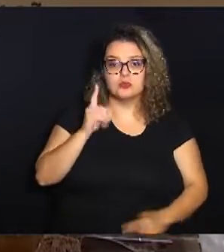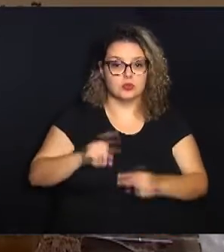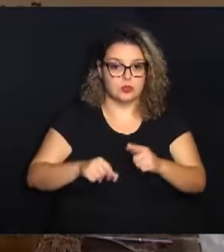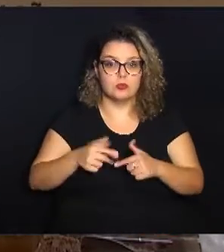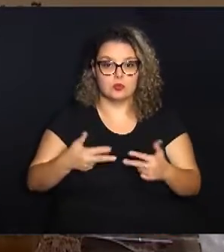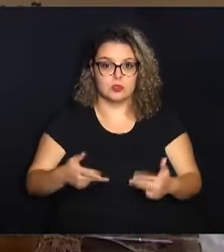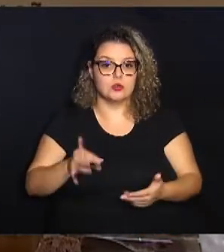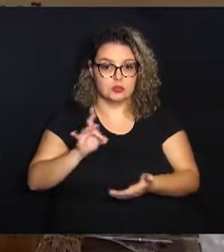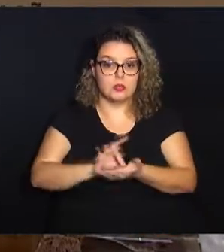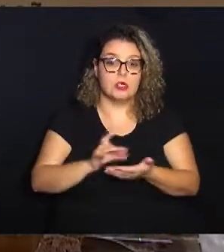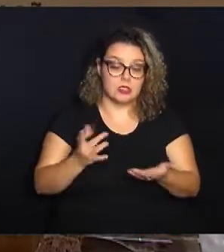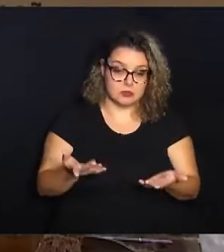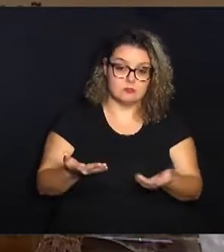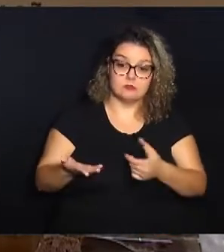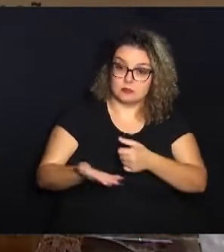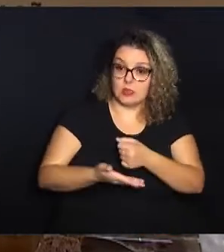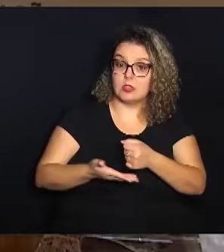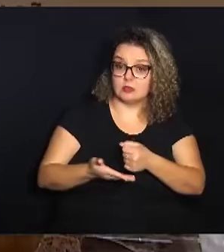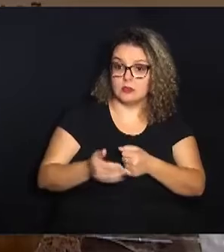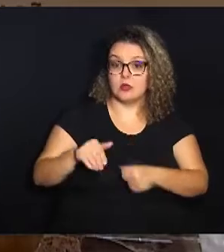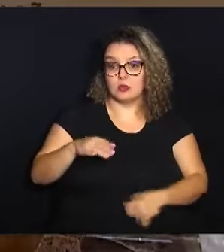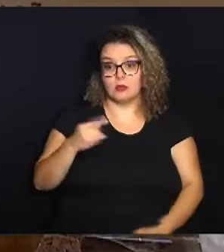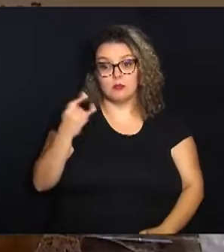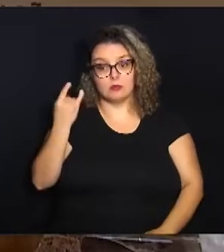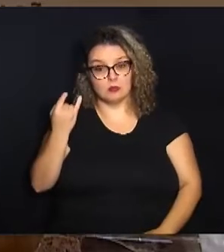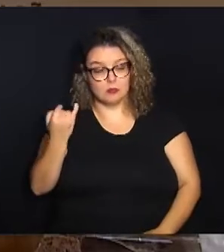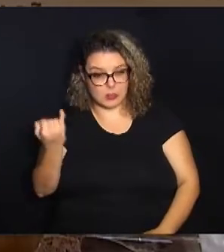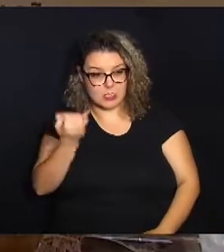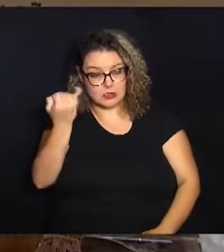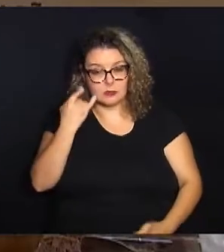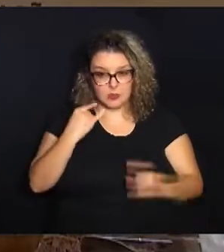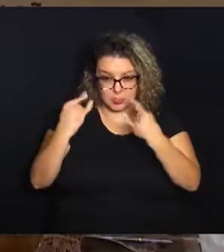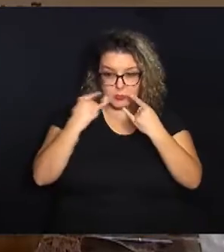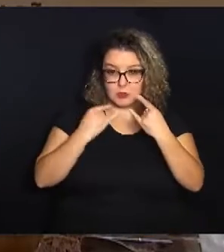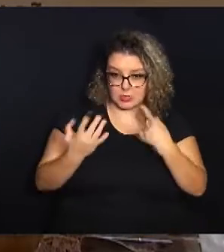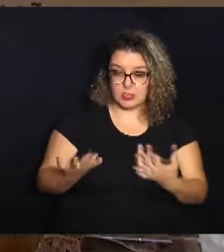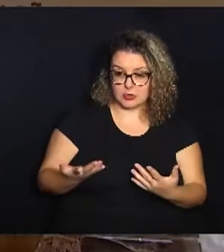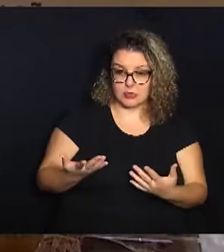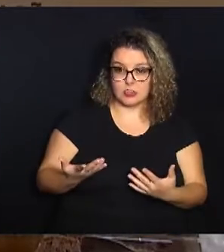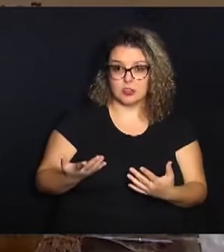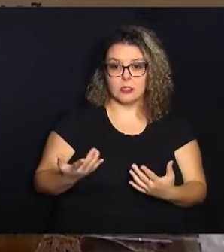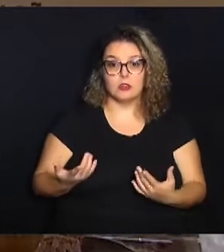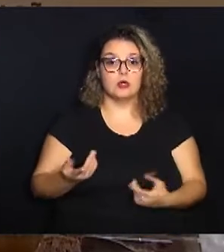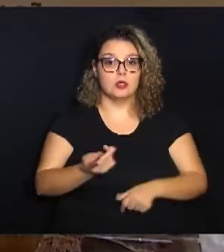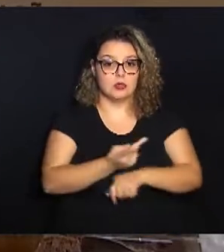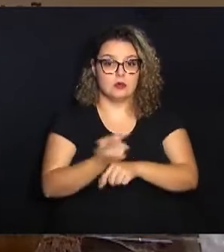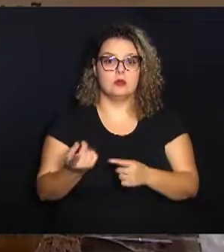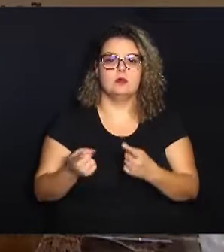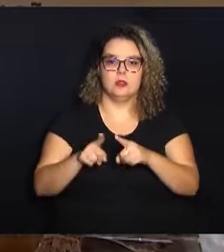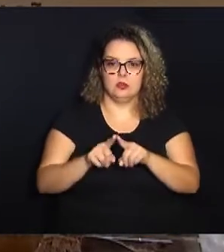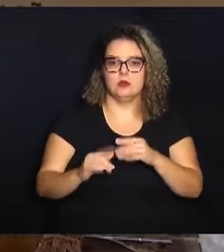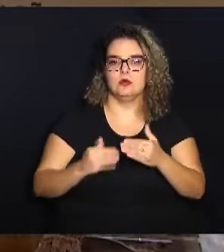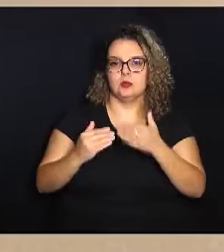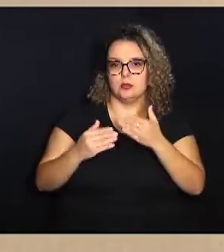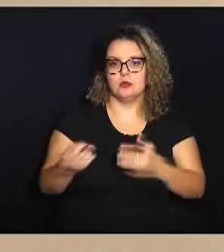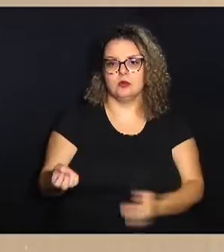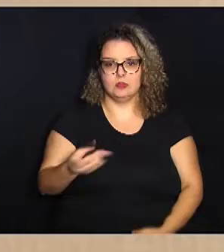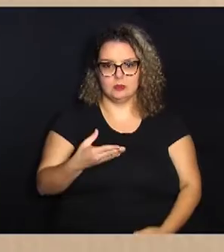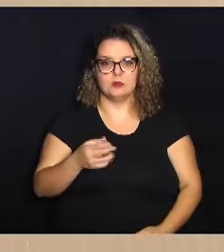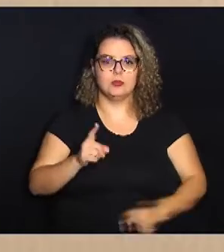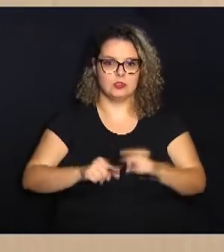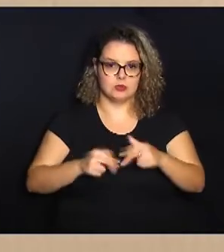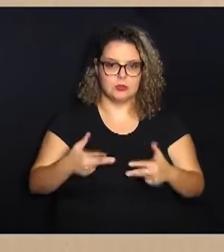mesmo, né? Então isso basicamente é o mais interessante e também estamos buscando parceiros para desenvolver novos produtos.